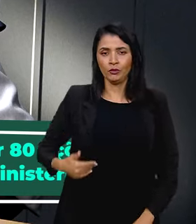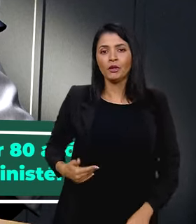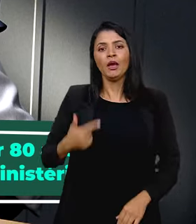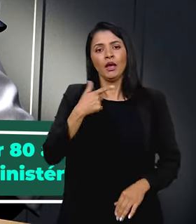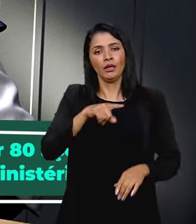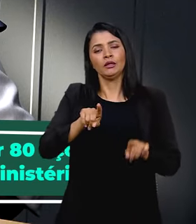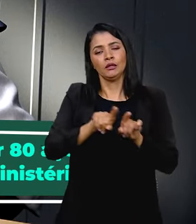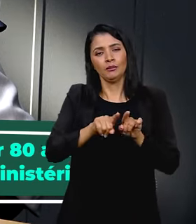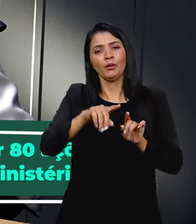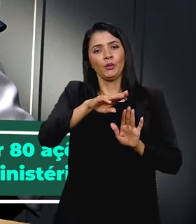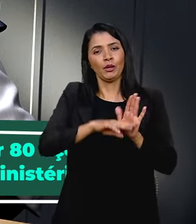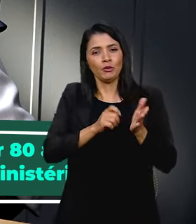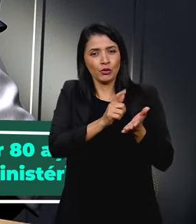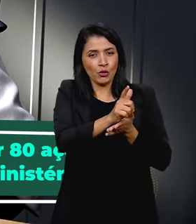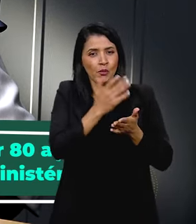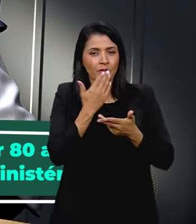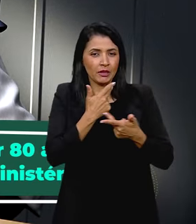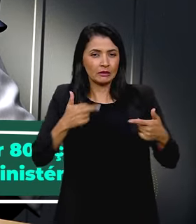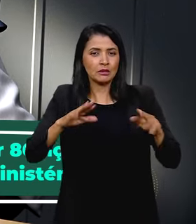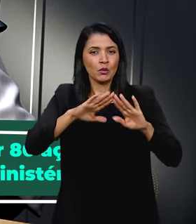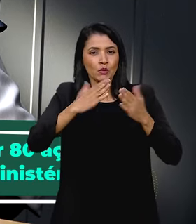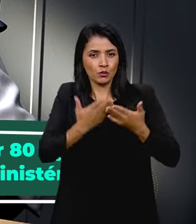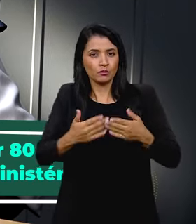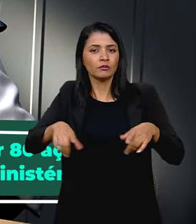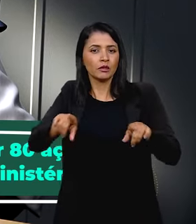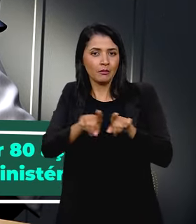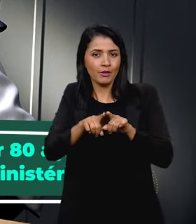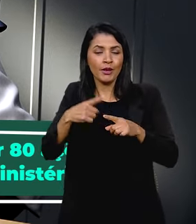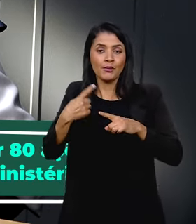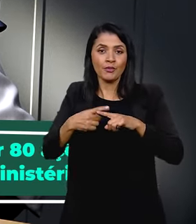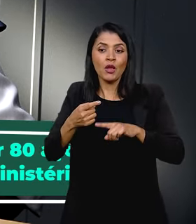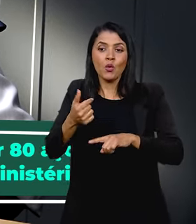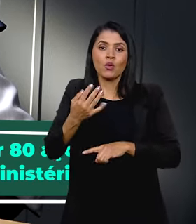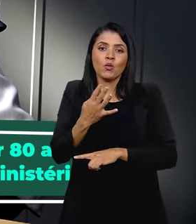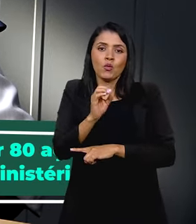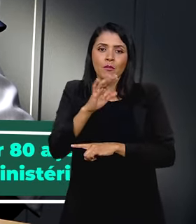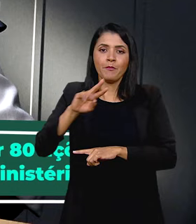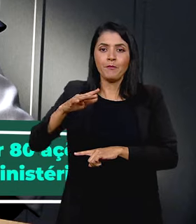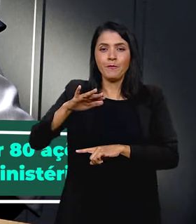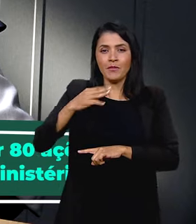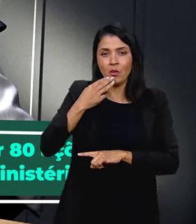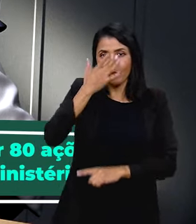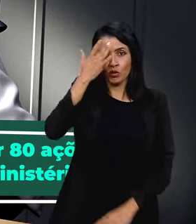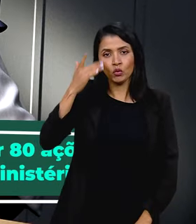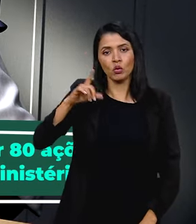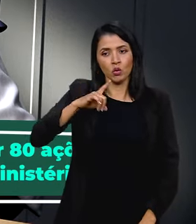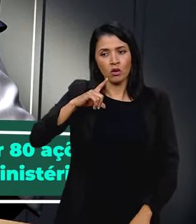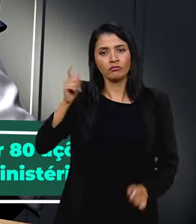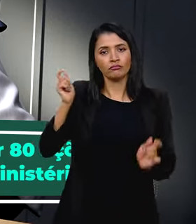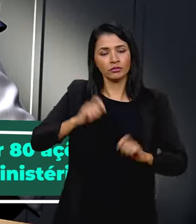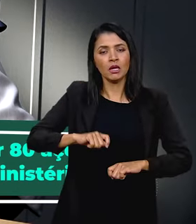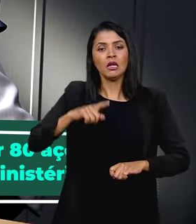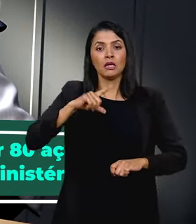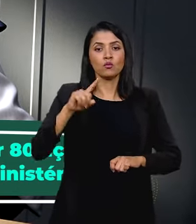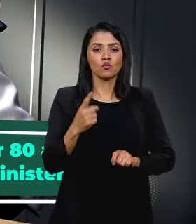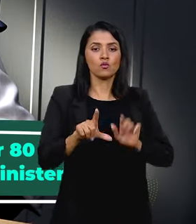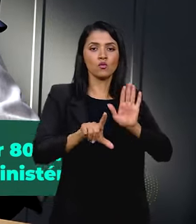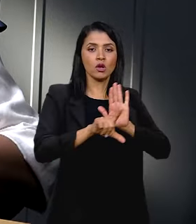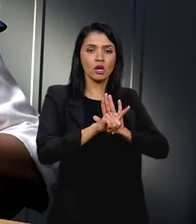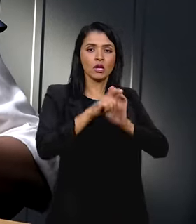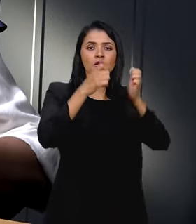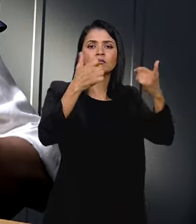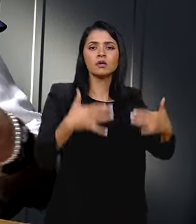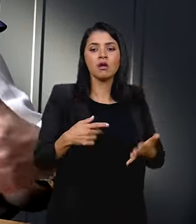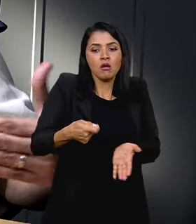de alimentação escolar também porque primeiro que ele chega em quase 40 milhões de pessoas eh tem uma lei que